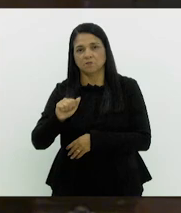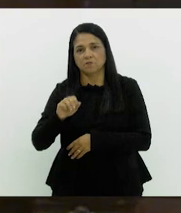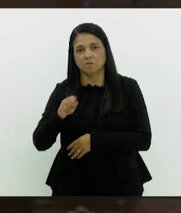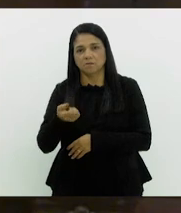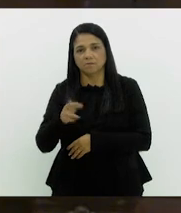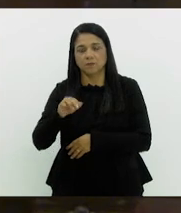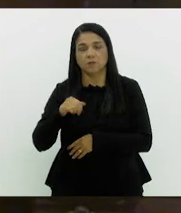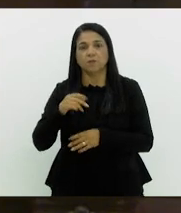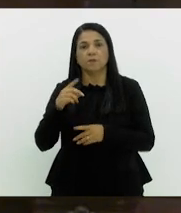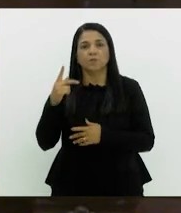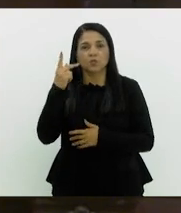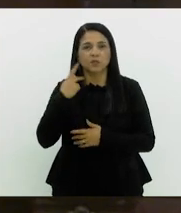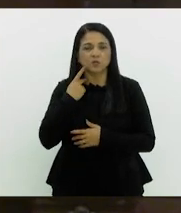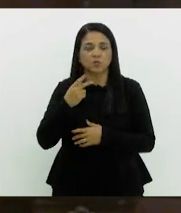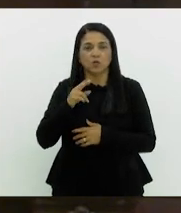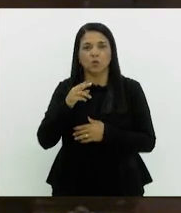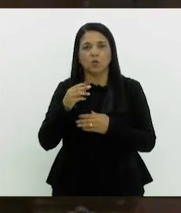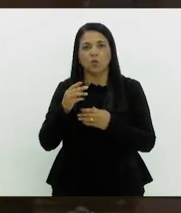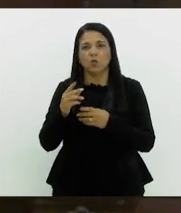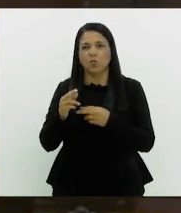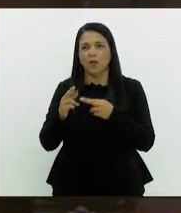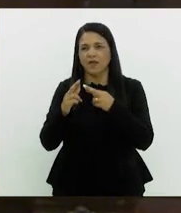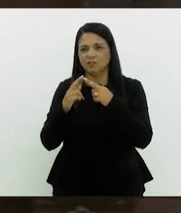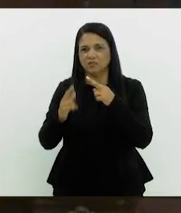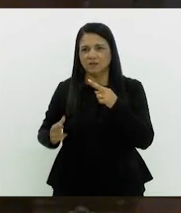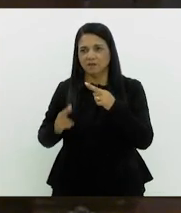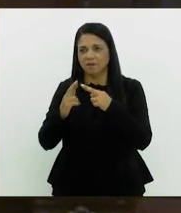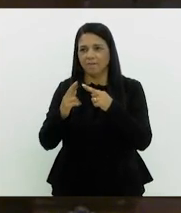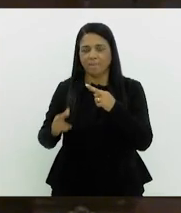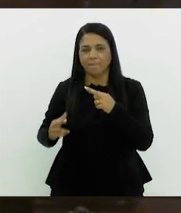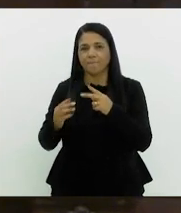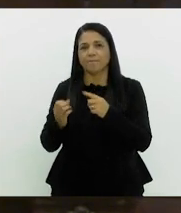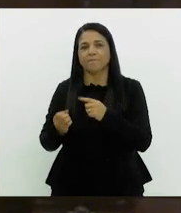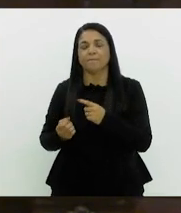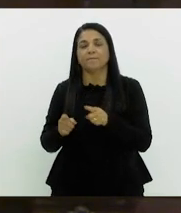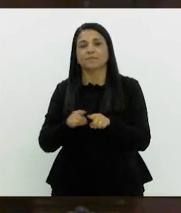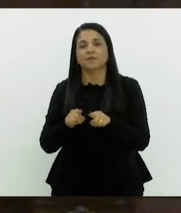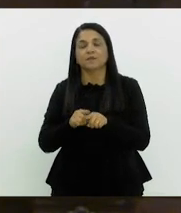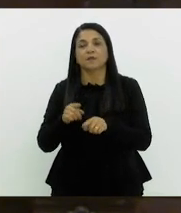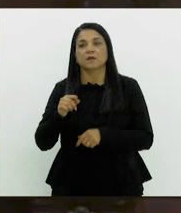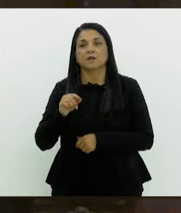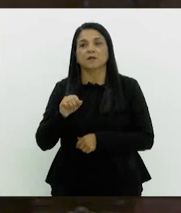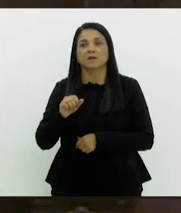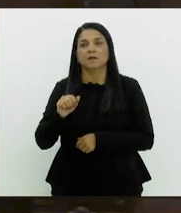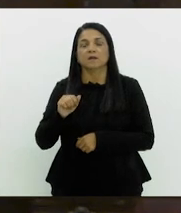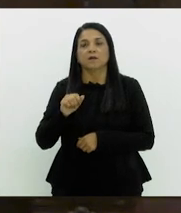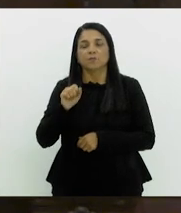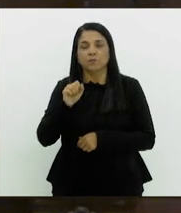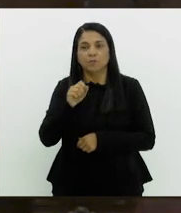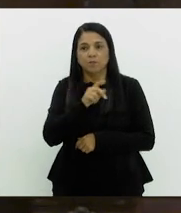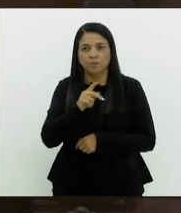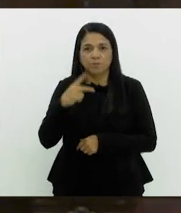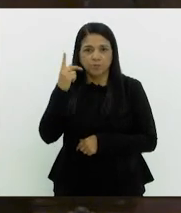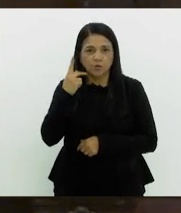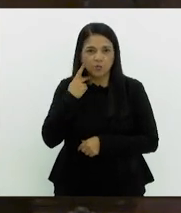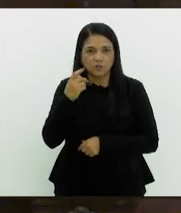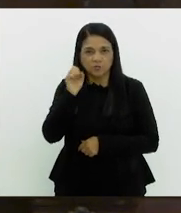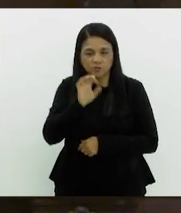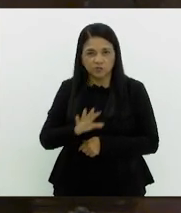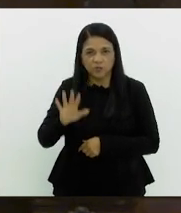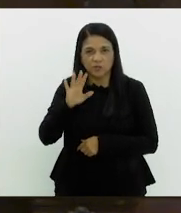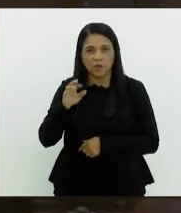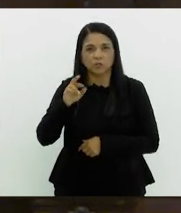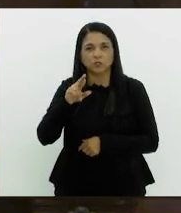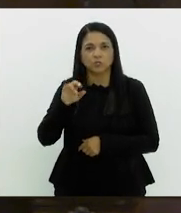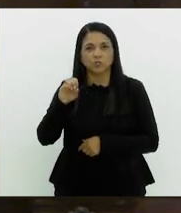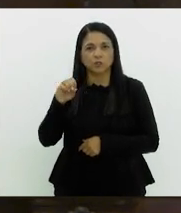UERJ, o senhor Renato Moraes, procurador-geral da Assembleia Legislativa do Estado do Rio Grande